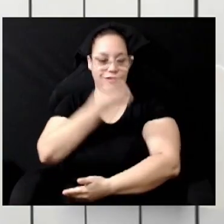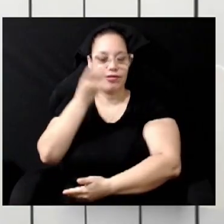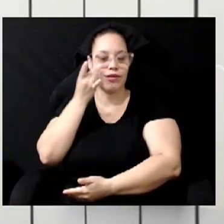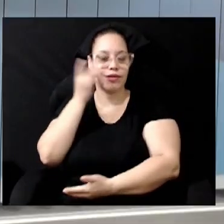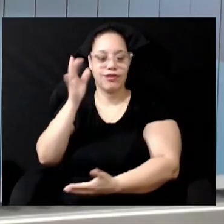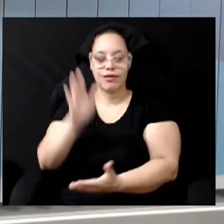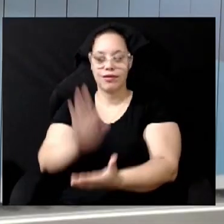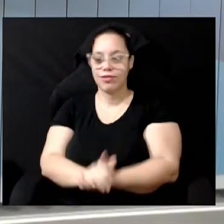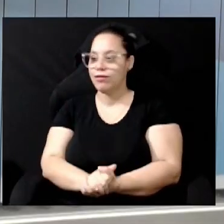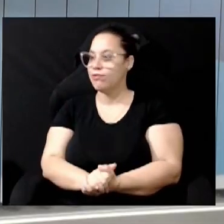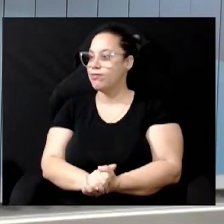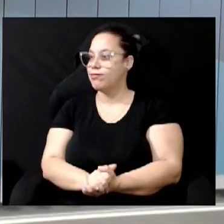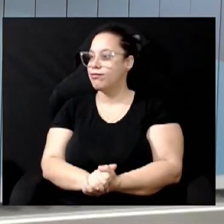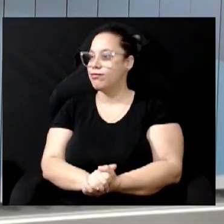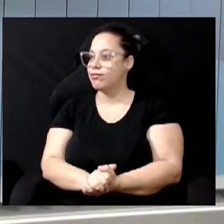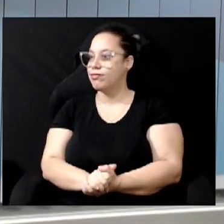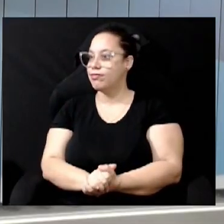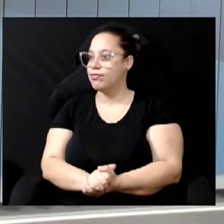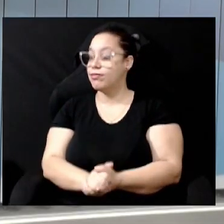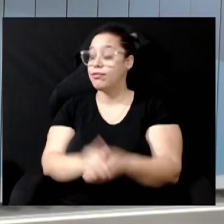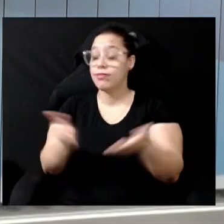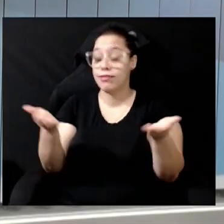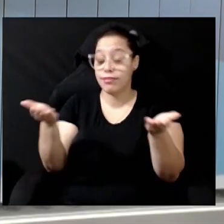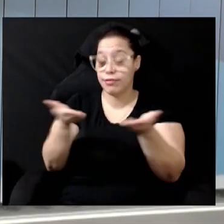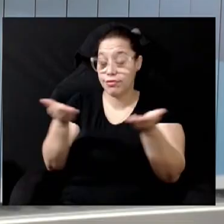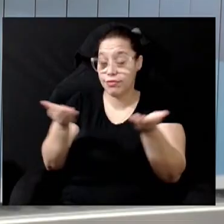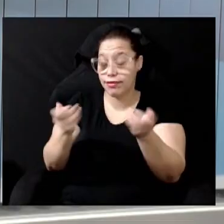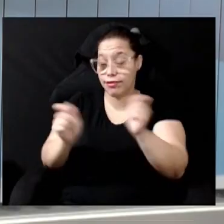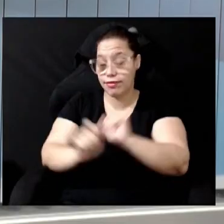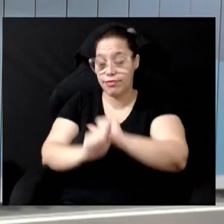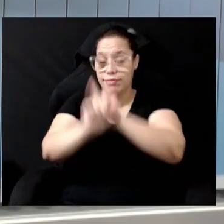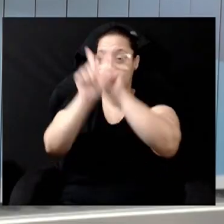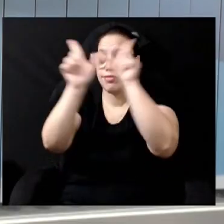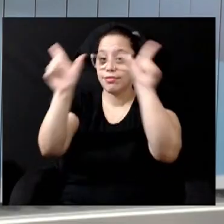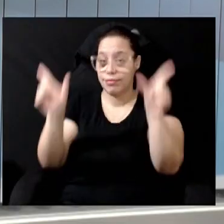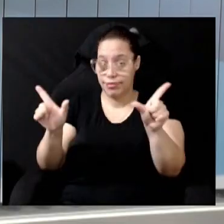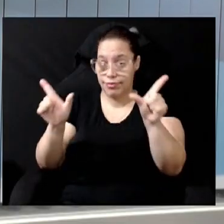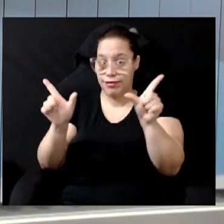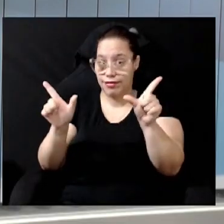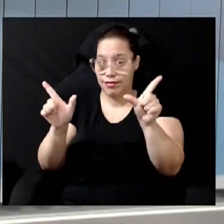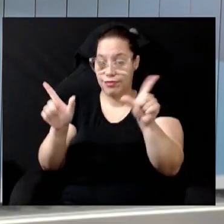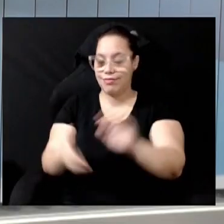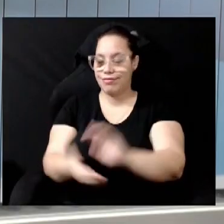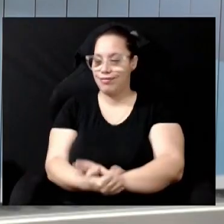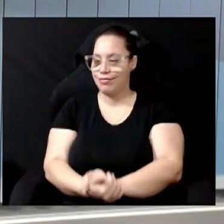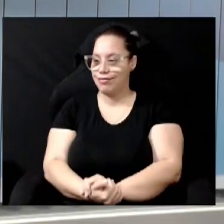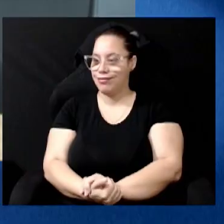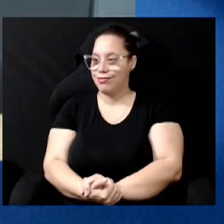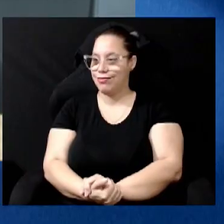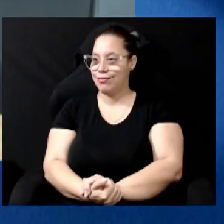vivo. Confira a partir de agora os destaques de hoje.